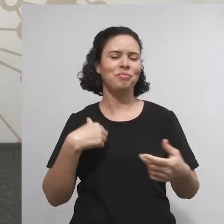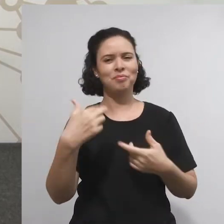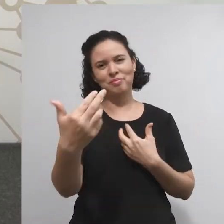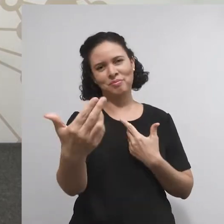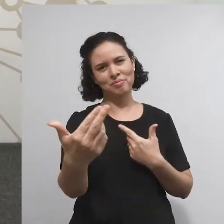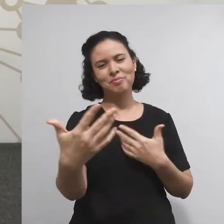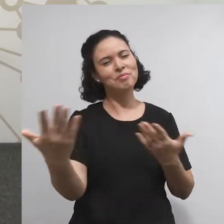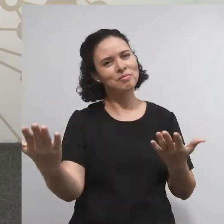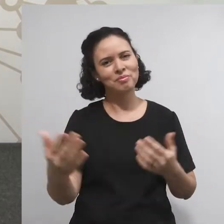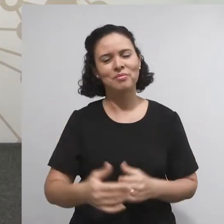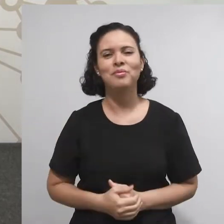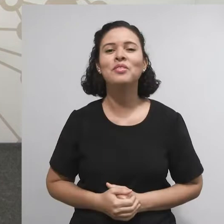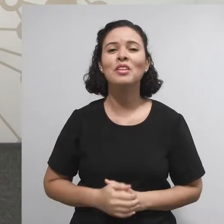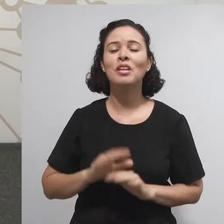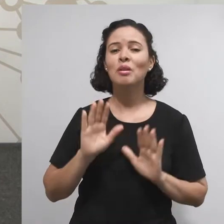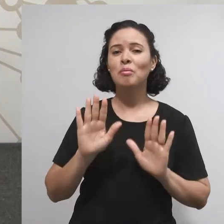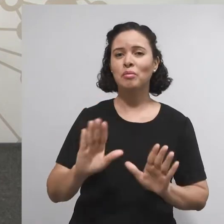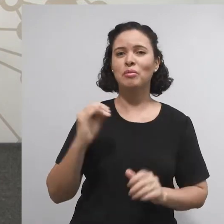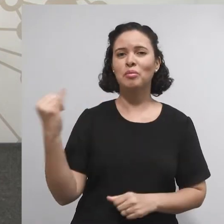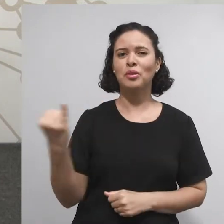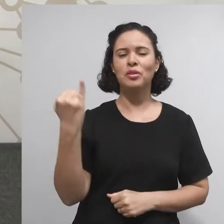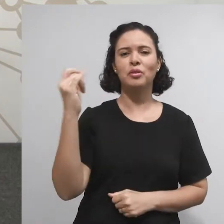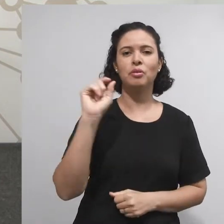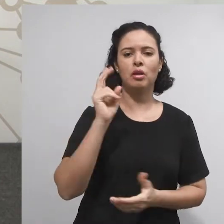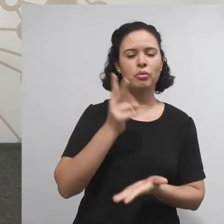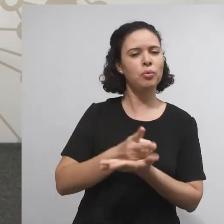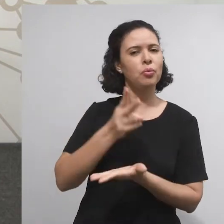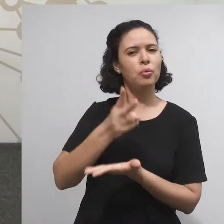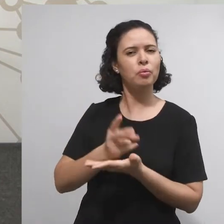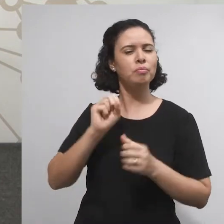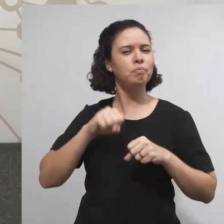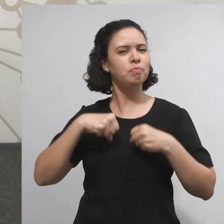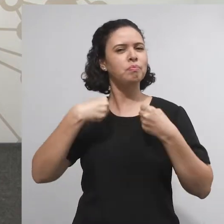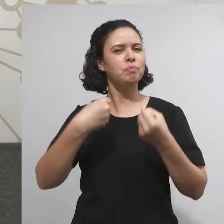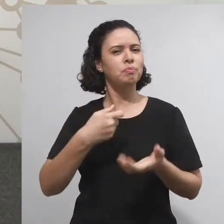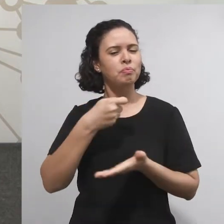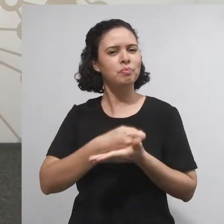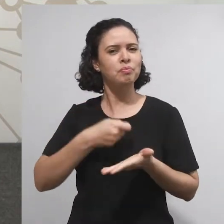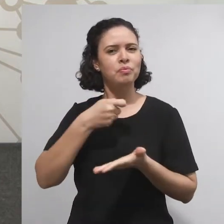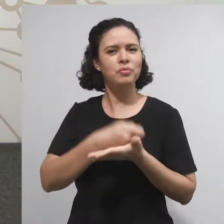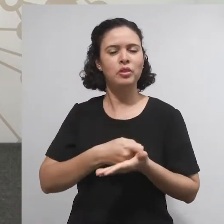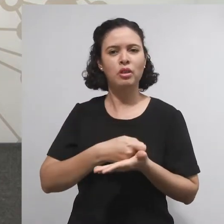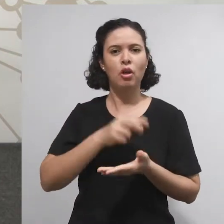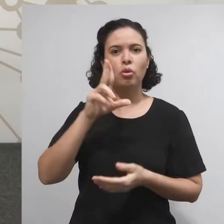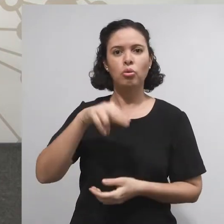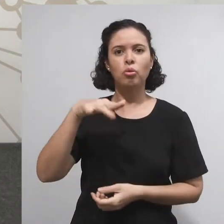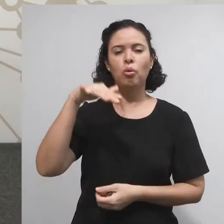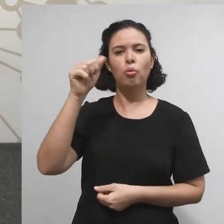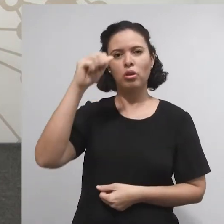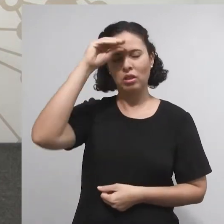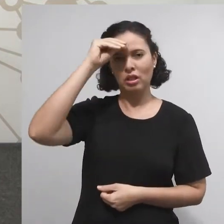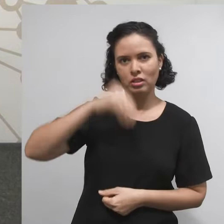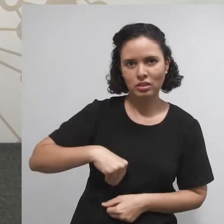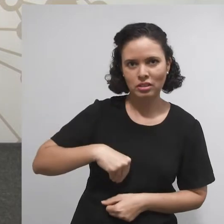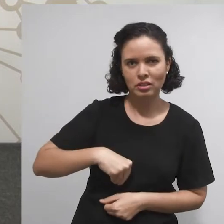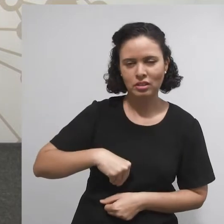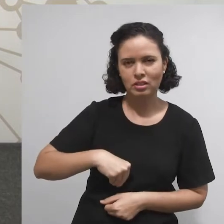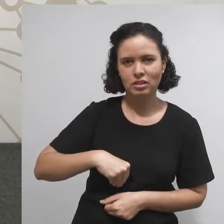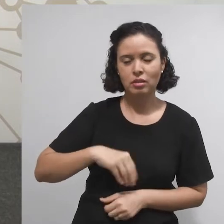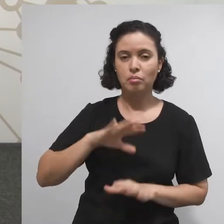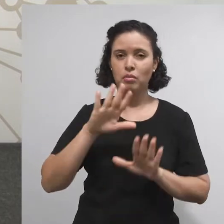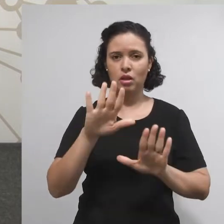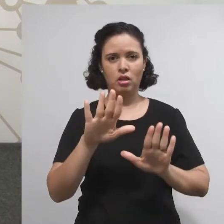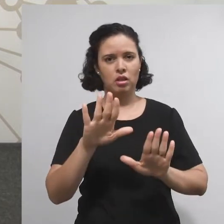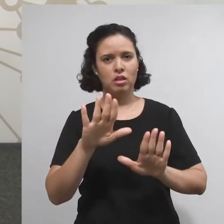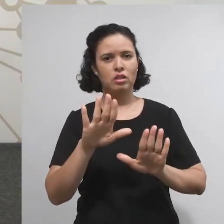Eu também não. Mas o importante é continuar tentando e nunca, jamais desistir.